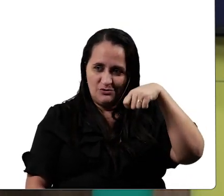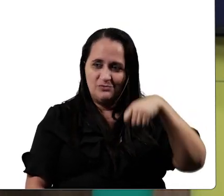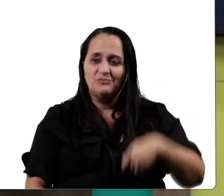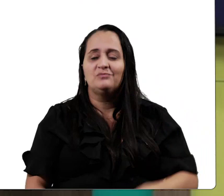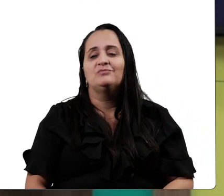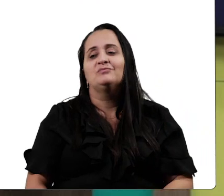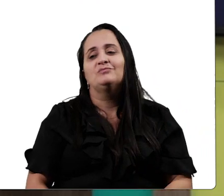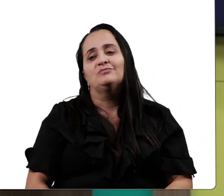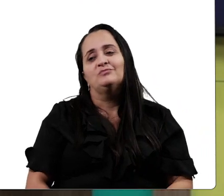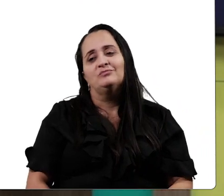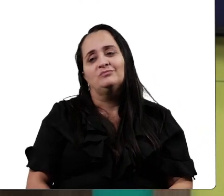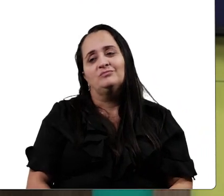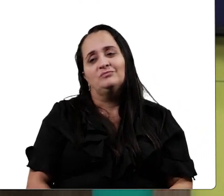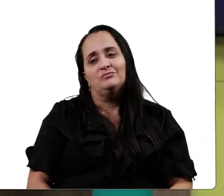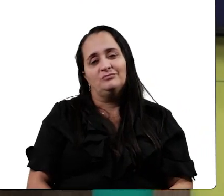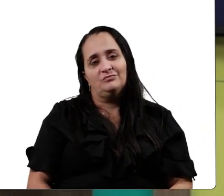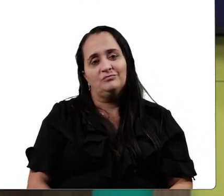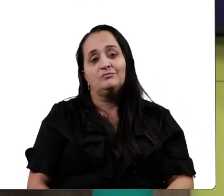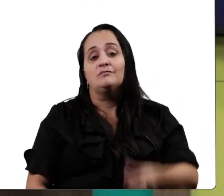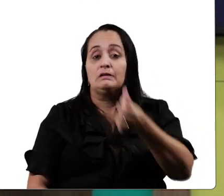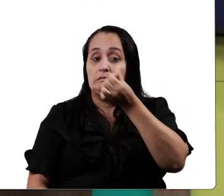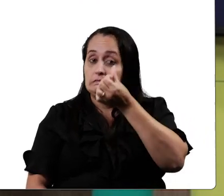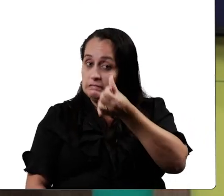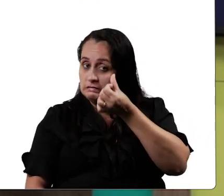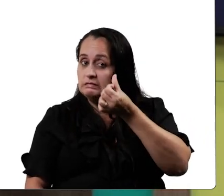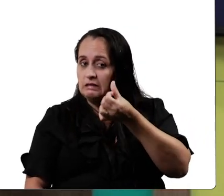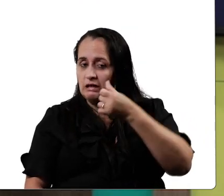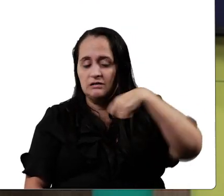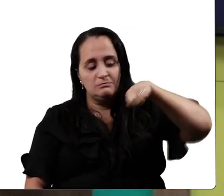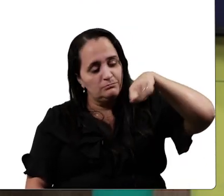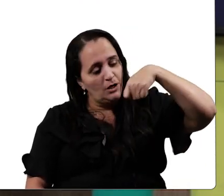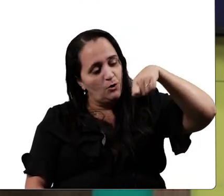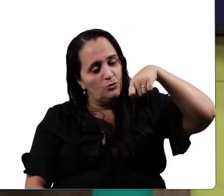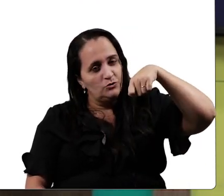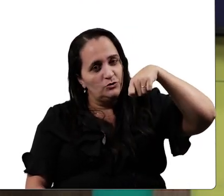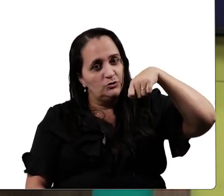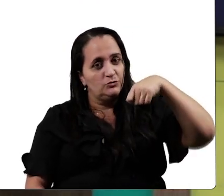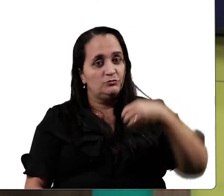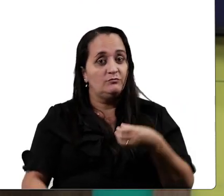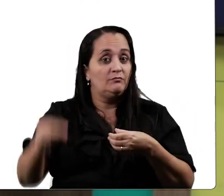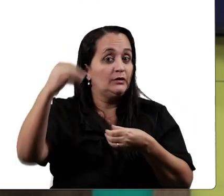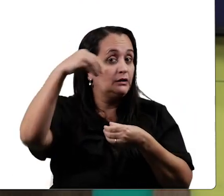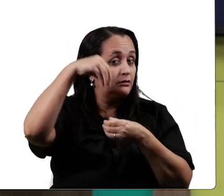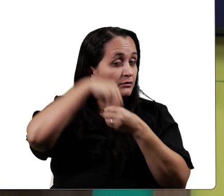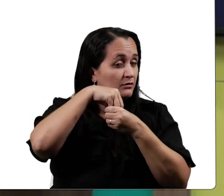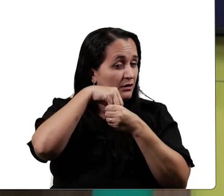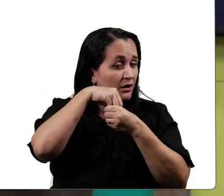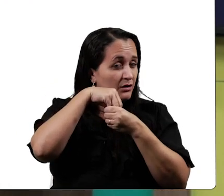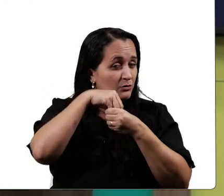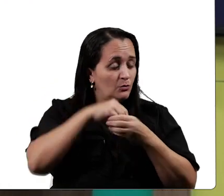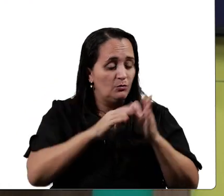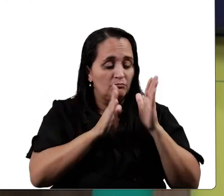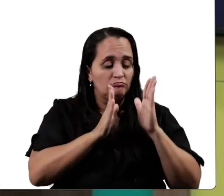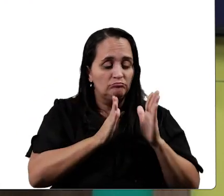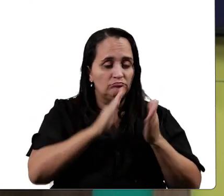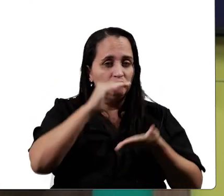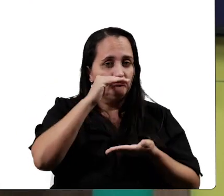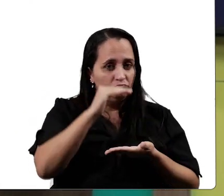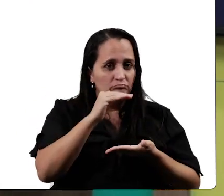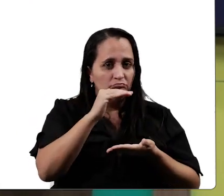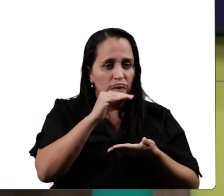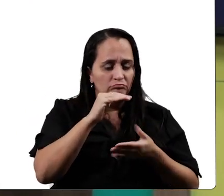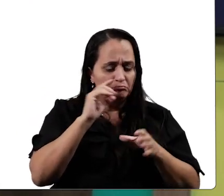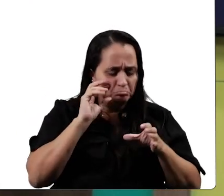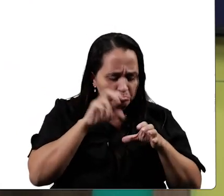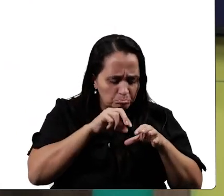1 2 3 4 5 se pacotinhos e nós temos que lembrar que cada pacotinho